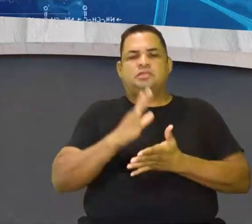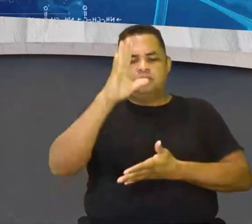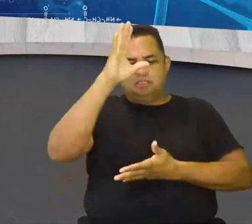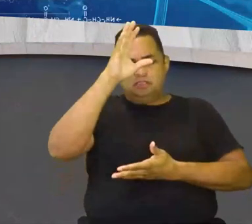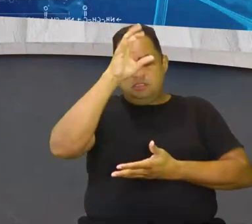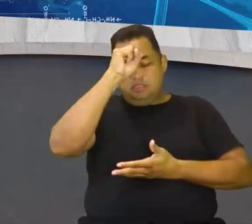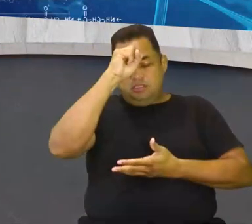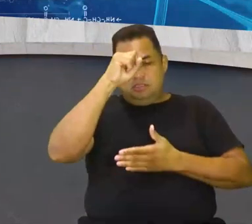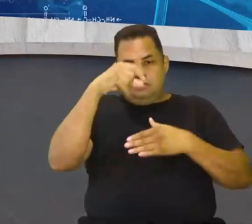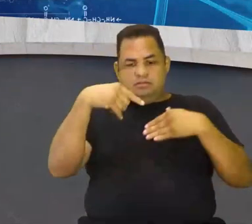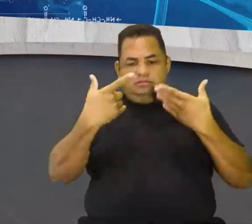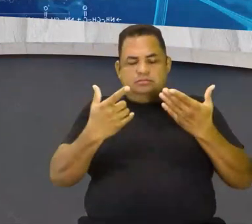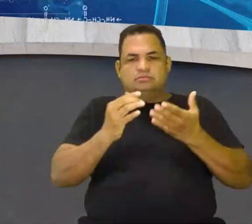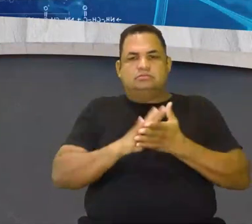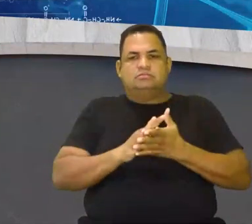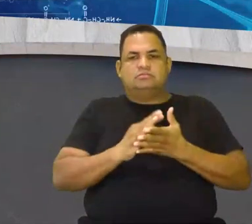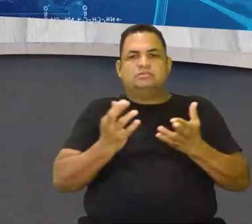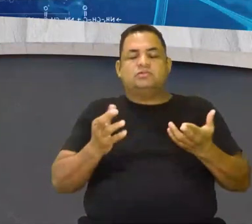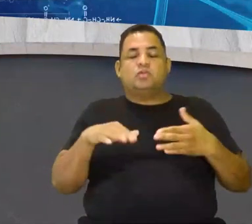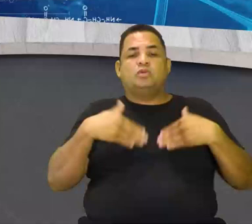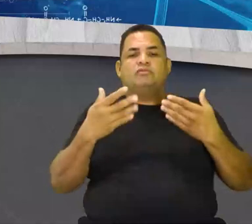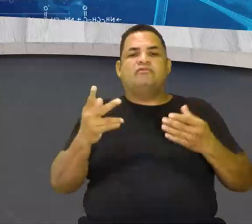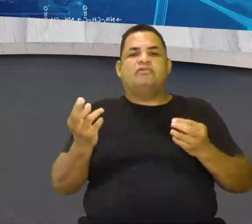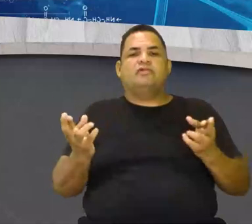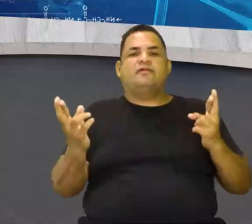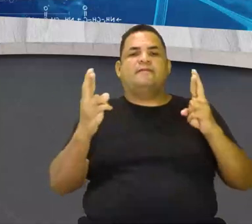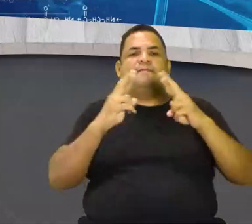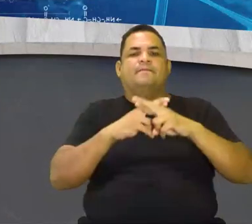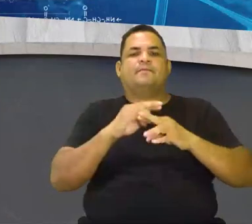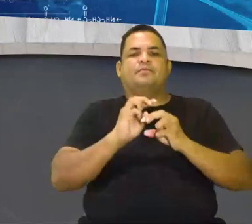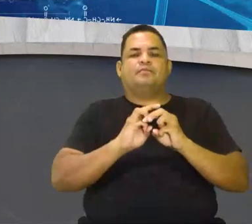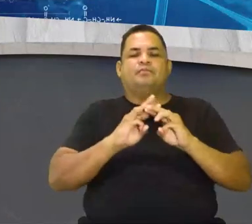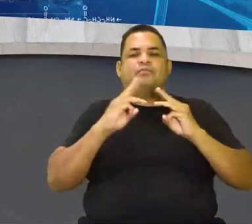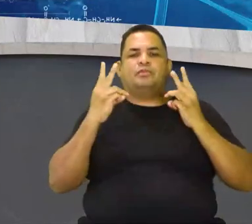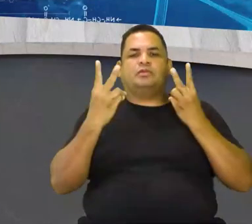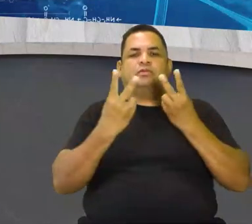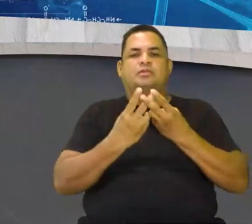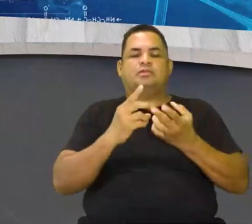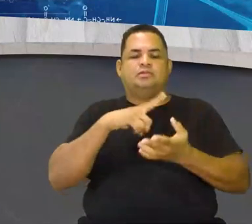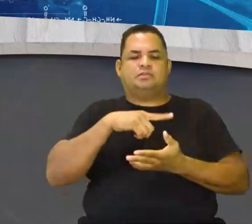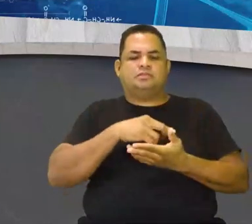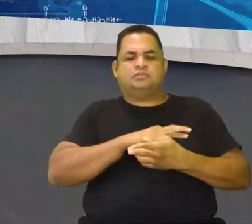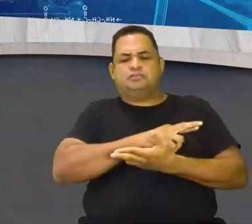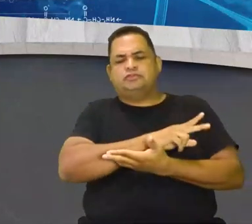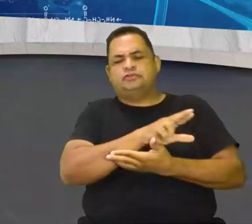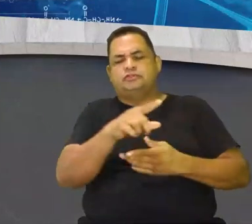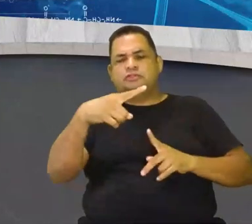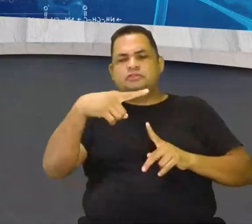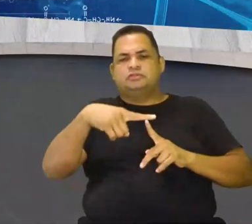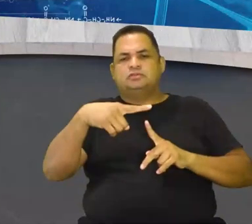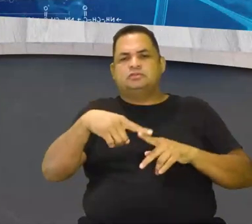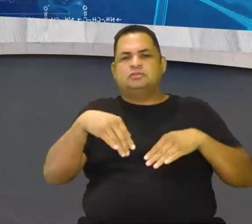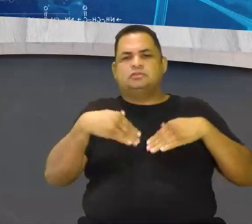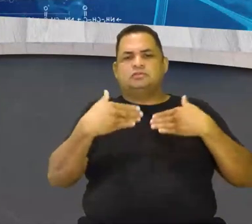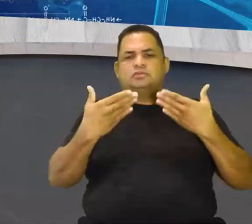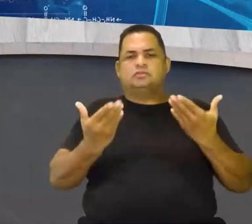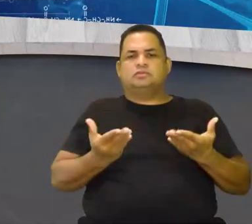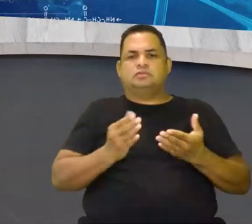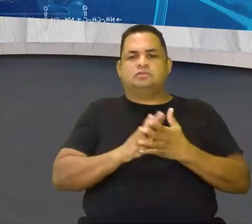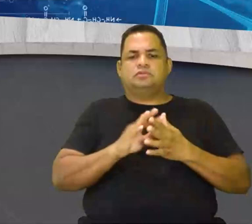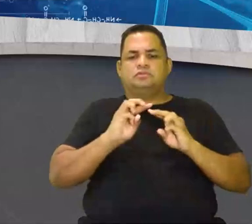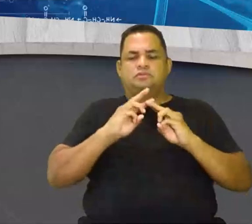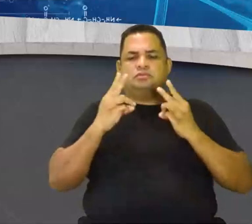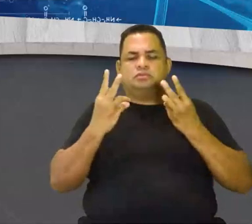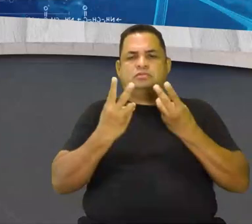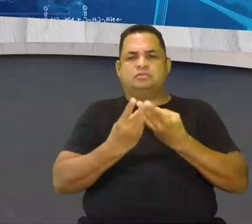a reação, a matéria existe vários tipos. Agora, quando você tem uma matéria